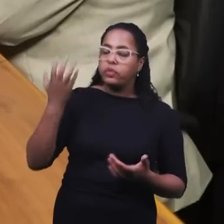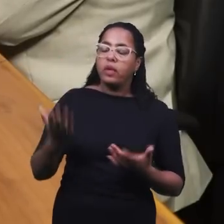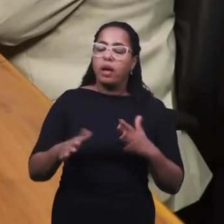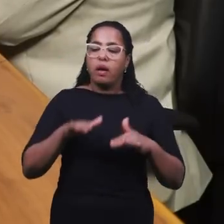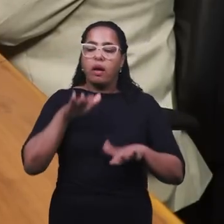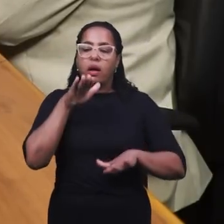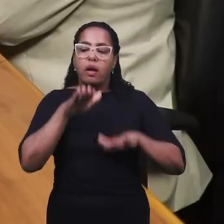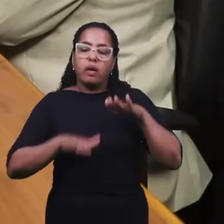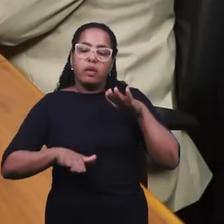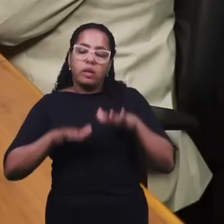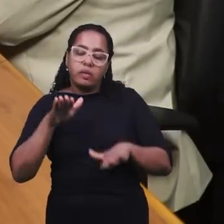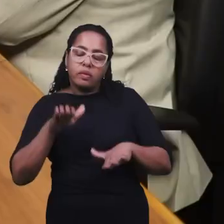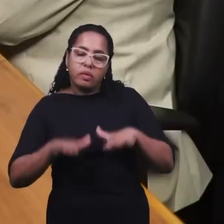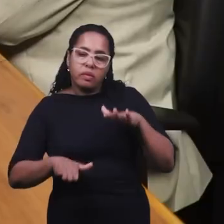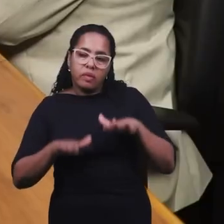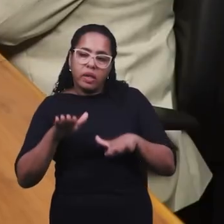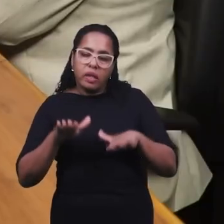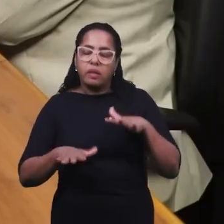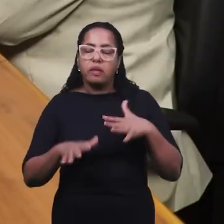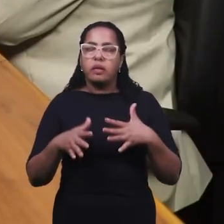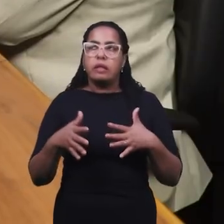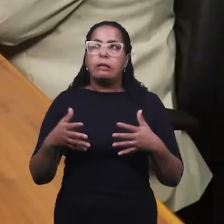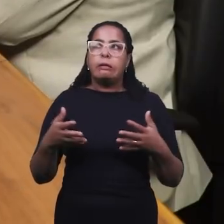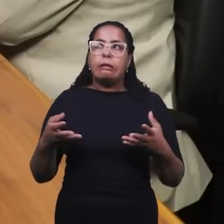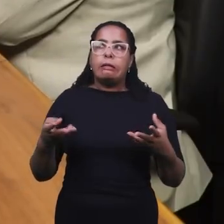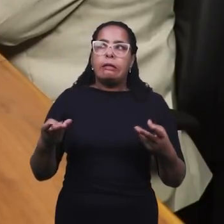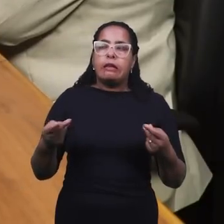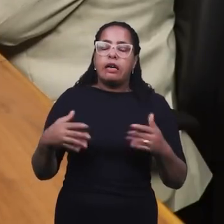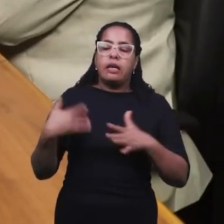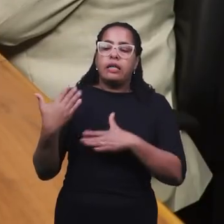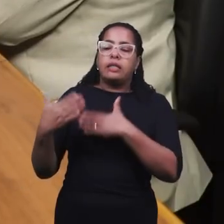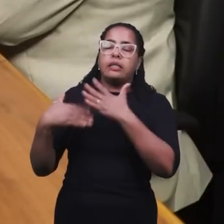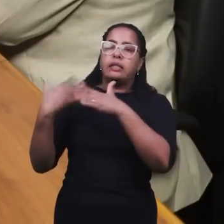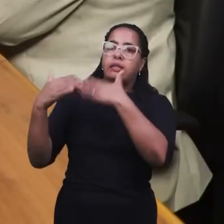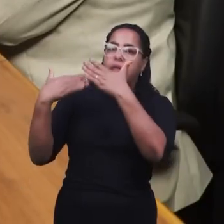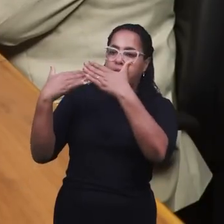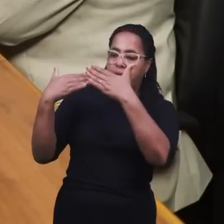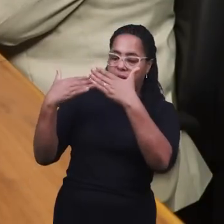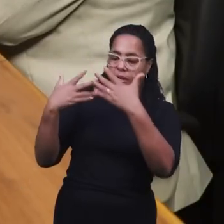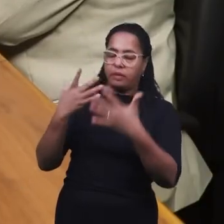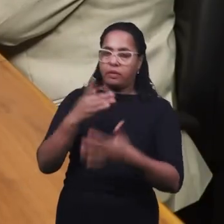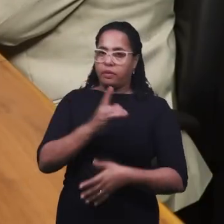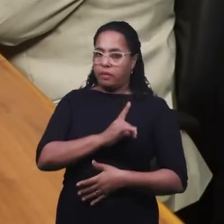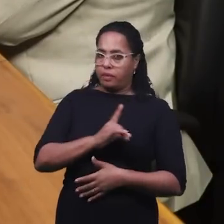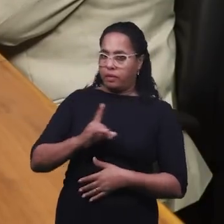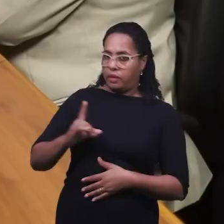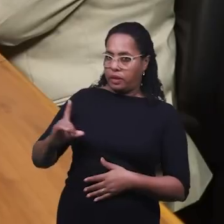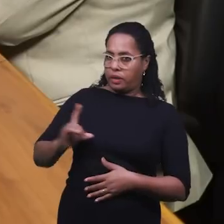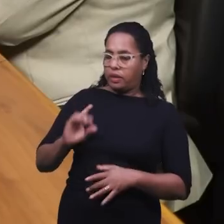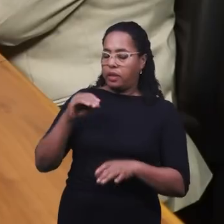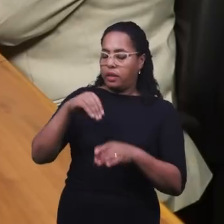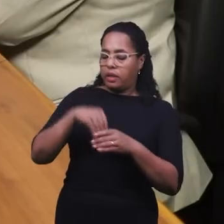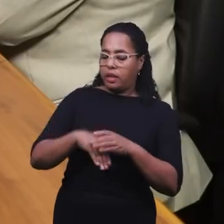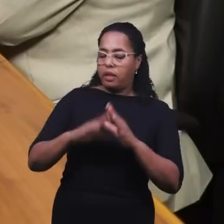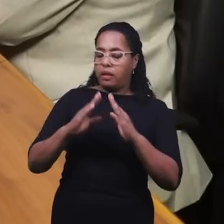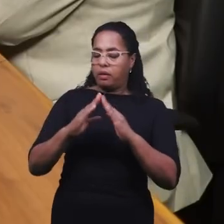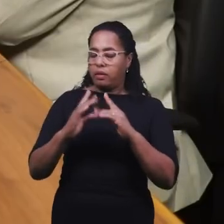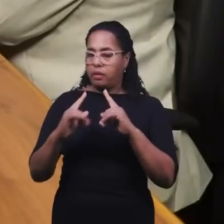boa posição e muita confiança na fé que há em Cristo Jesus. Exatamente. Isso até pelo seguinte, Josias,